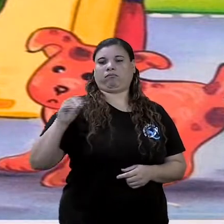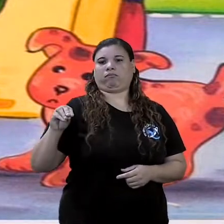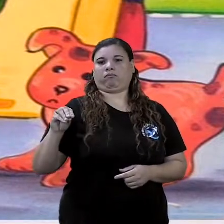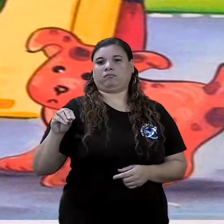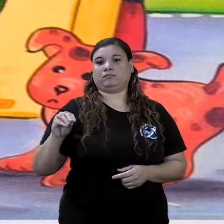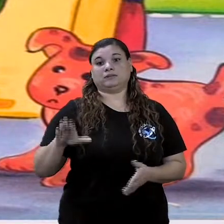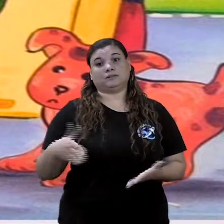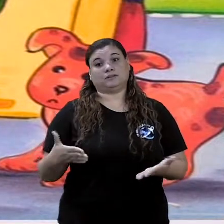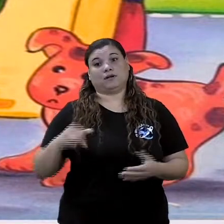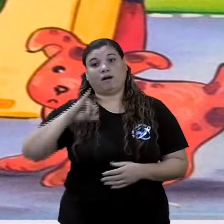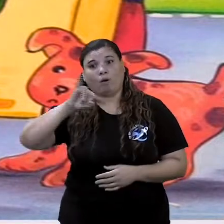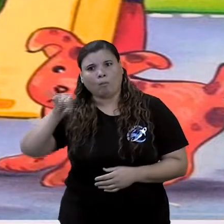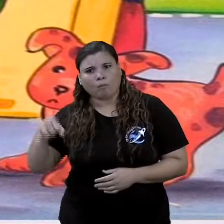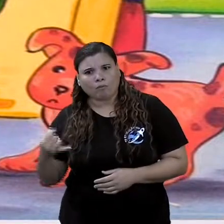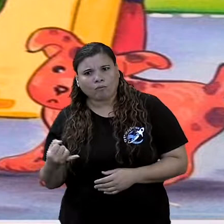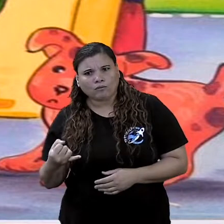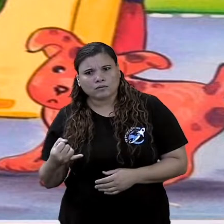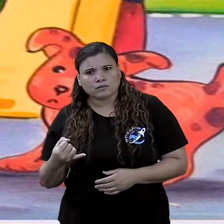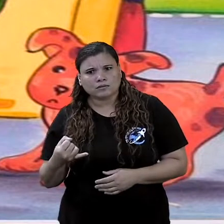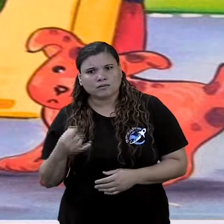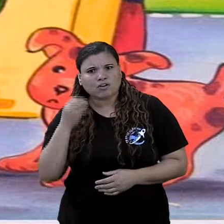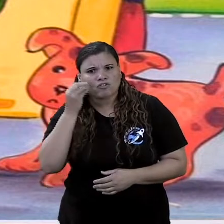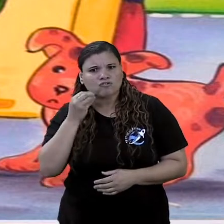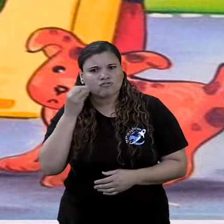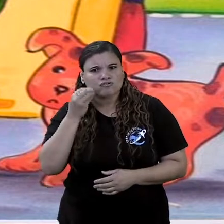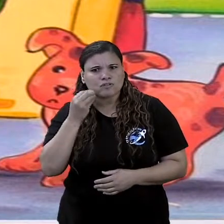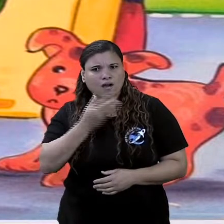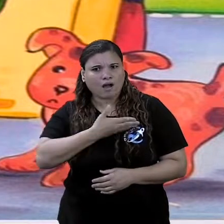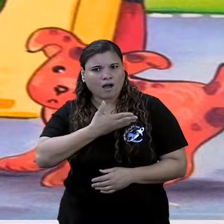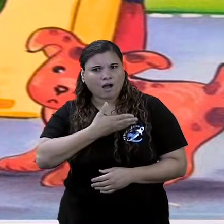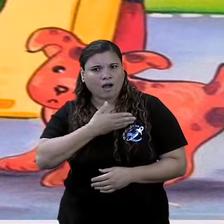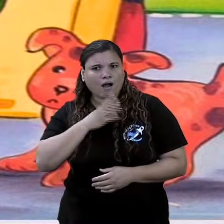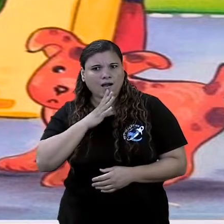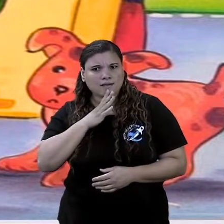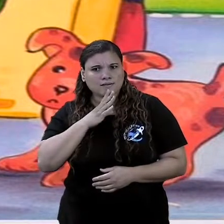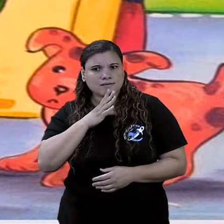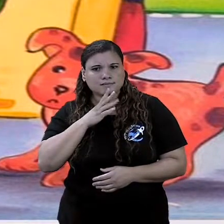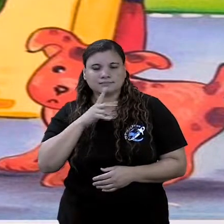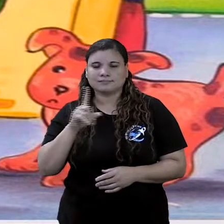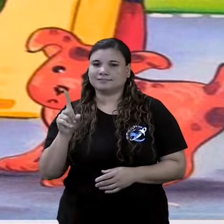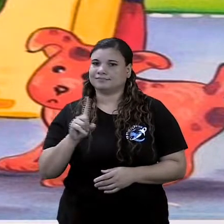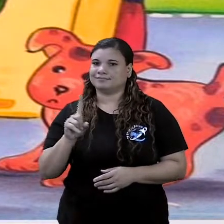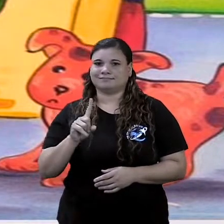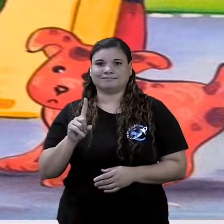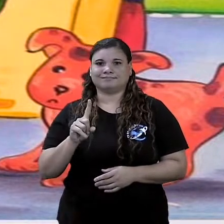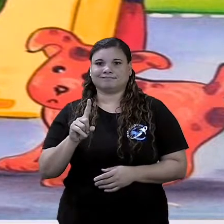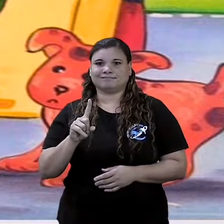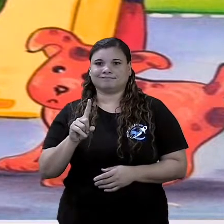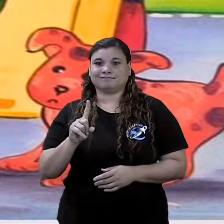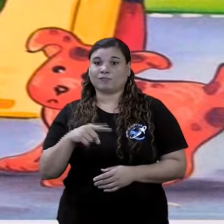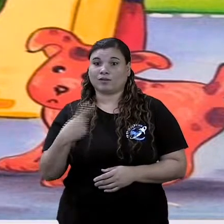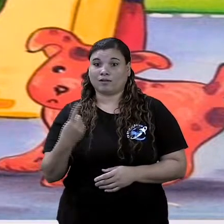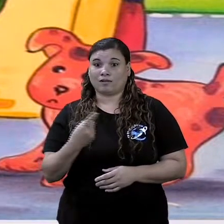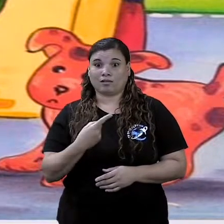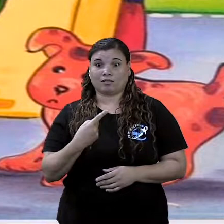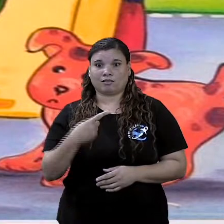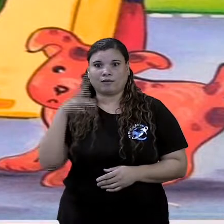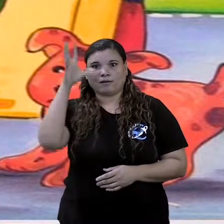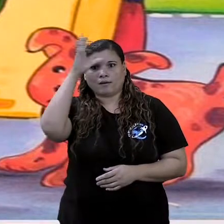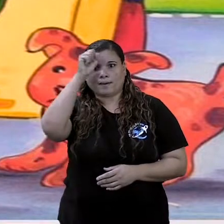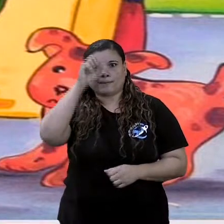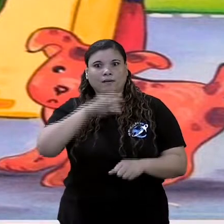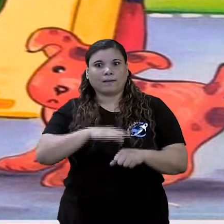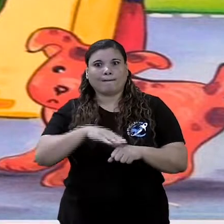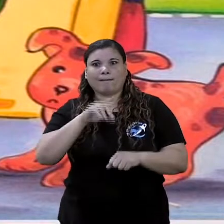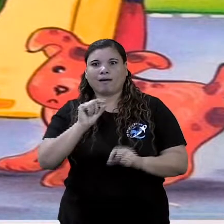vamos fazer algo que não é legal. Vamos praticar o que nós chamamos de bullying. Já ouviram